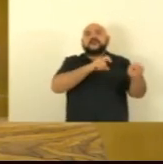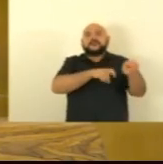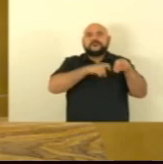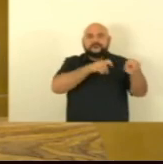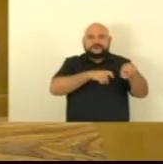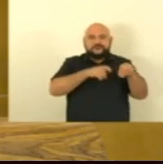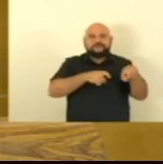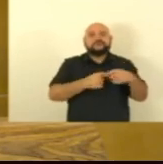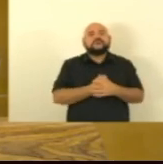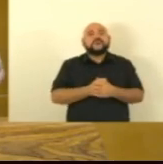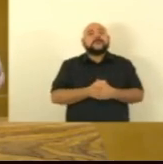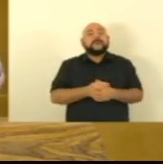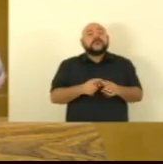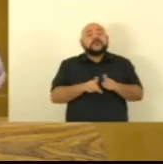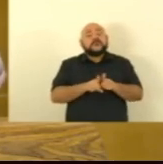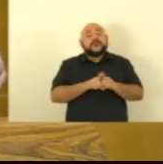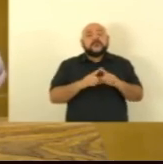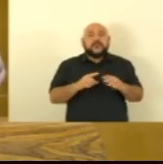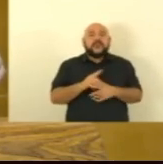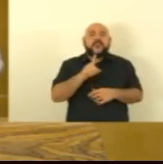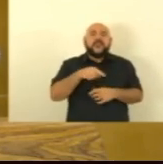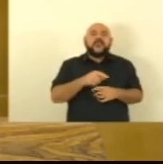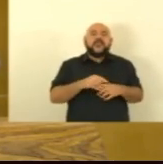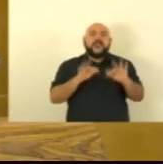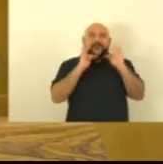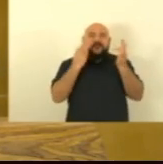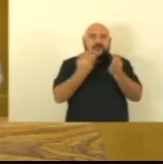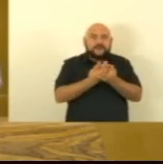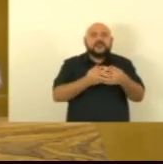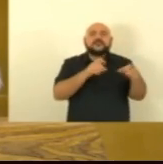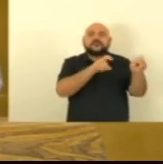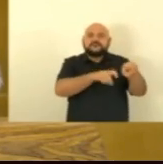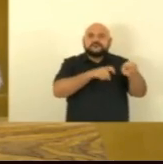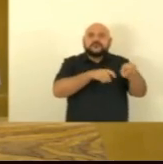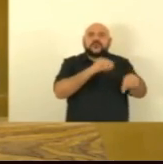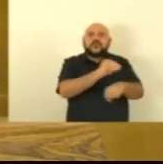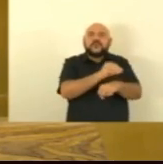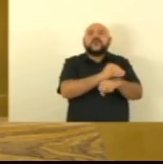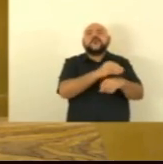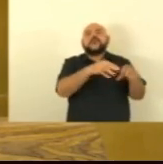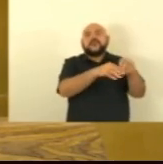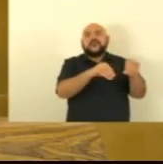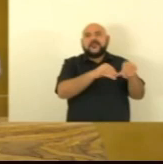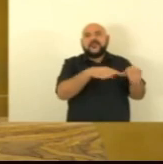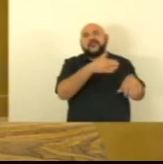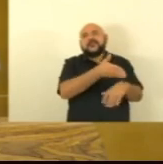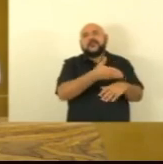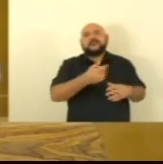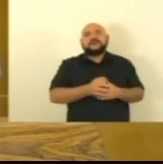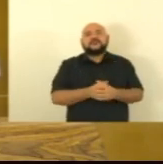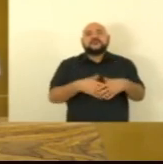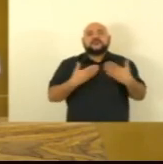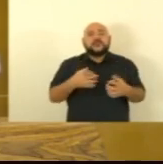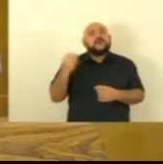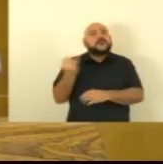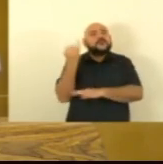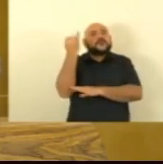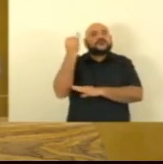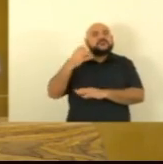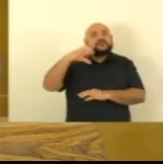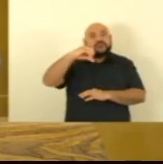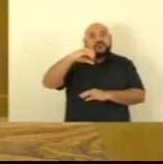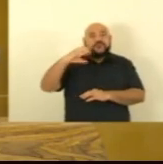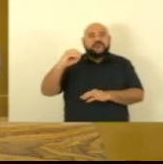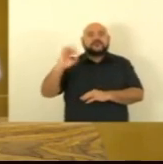produtores da agricultura familiar, e é muito importante que esses 90%